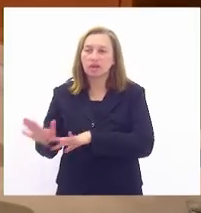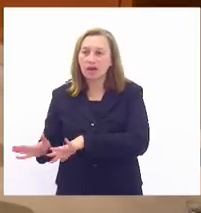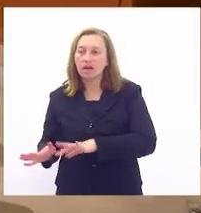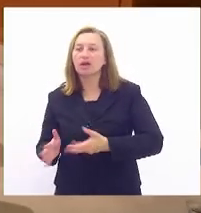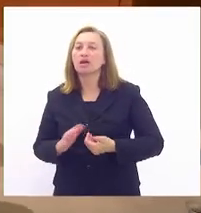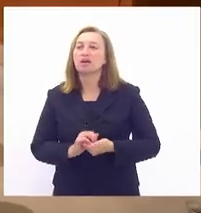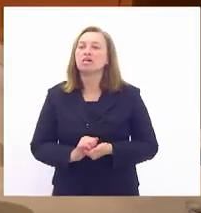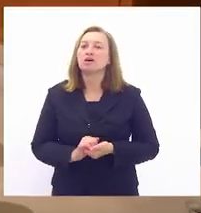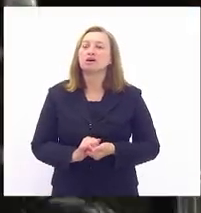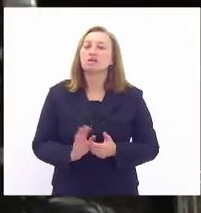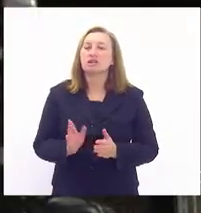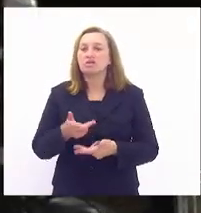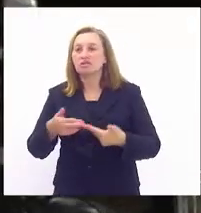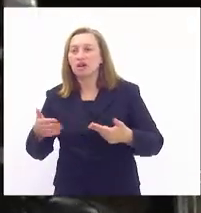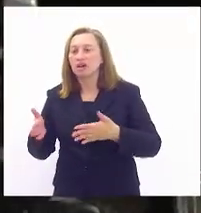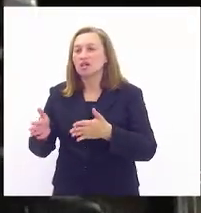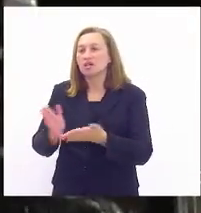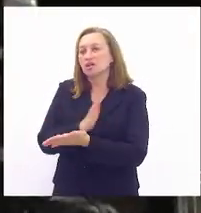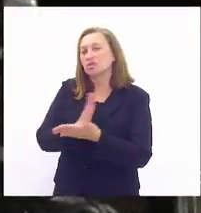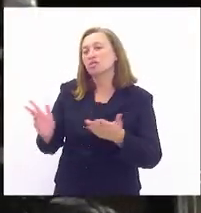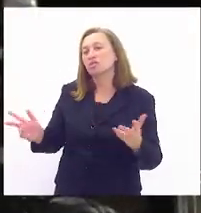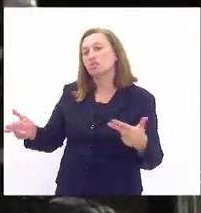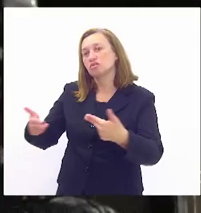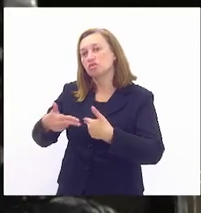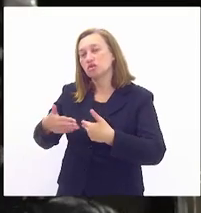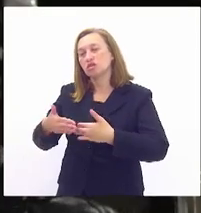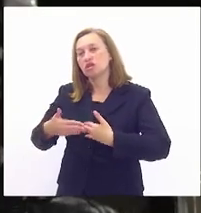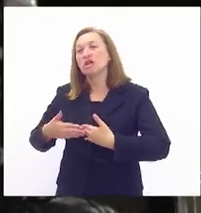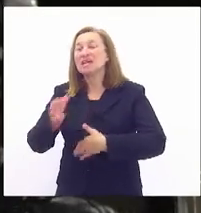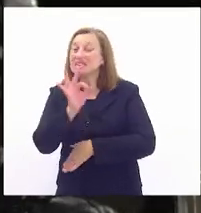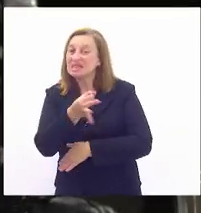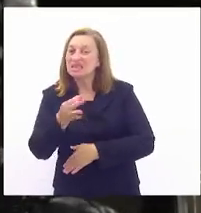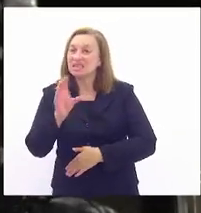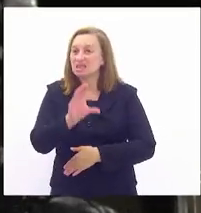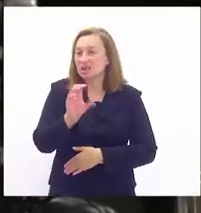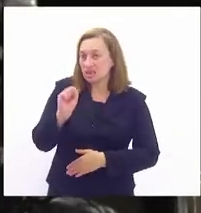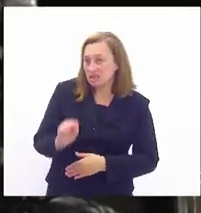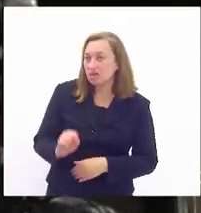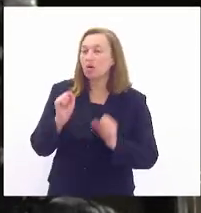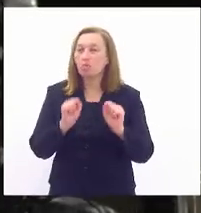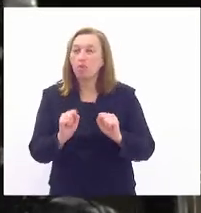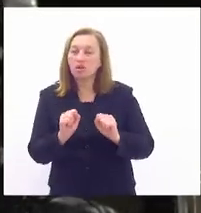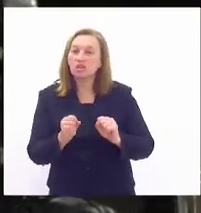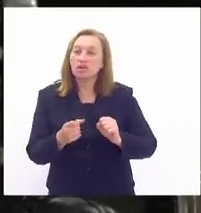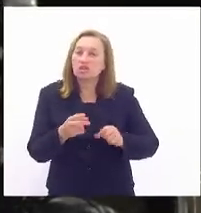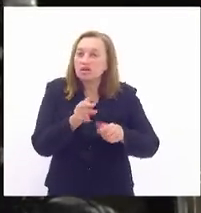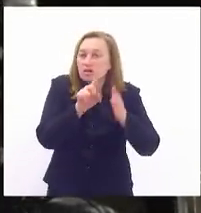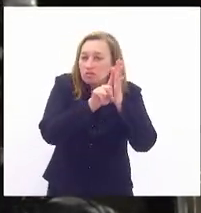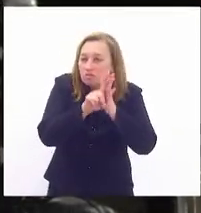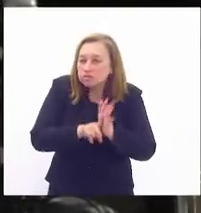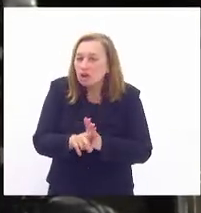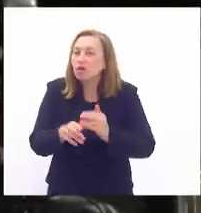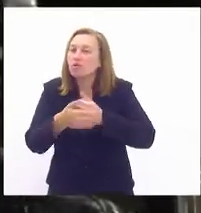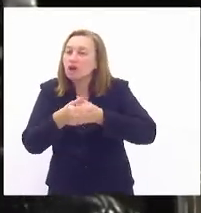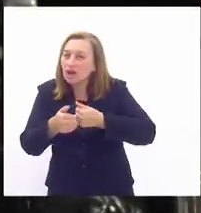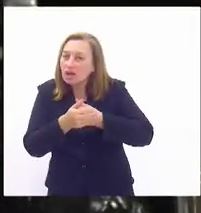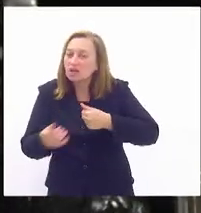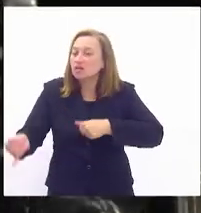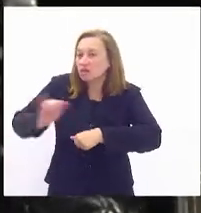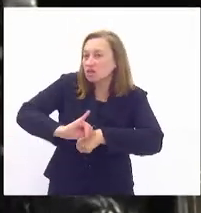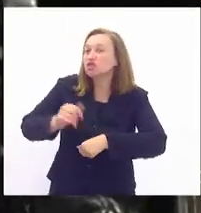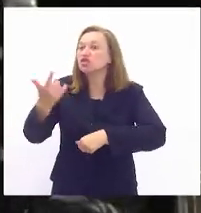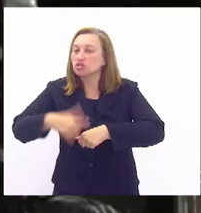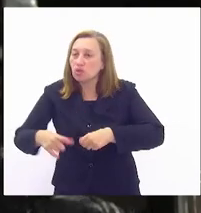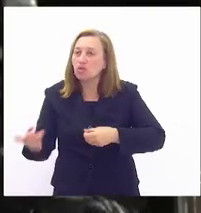foram fechados, do posto Floricultura. Tenho certeza que a CSN pode analisar isso com carinho para que Volta Redonda possa